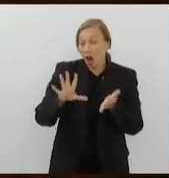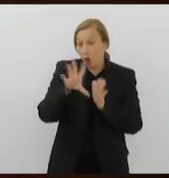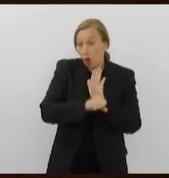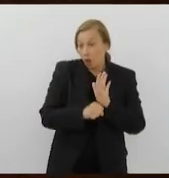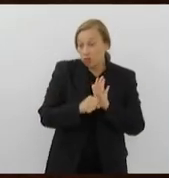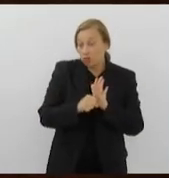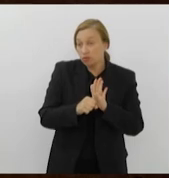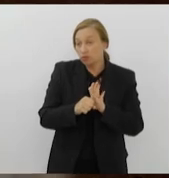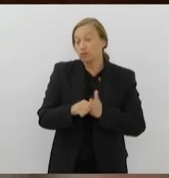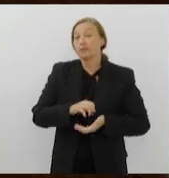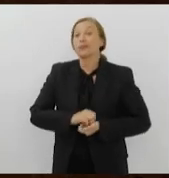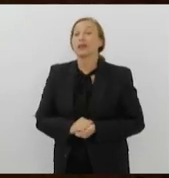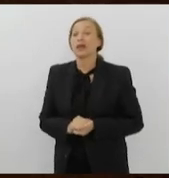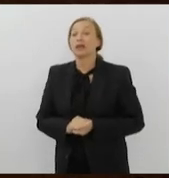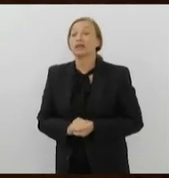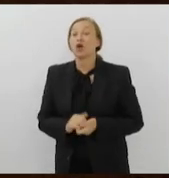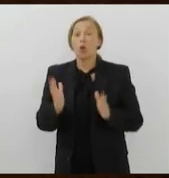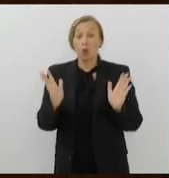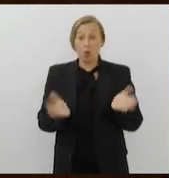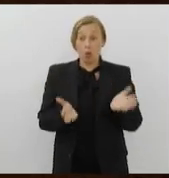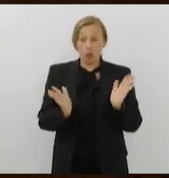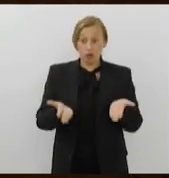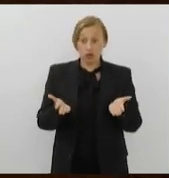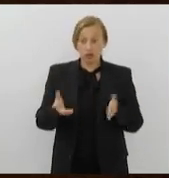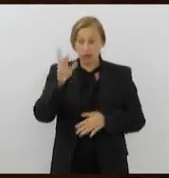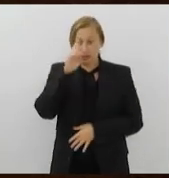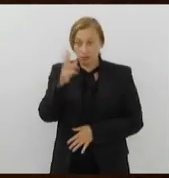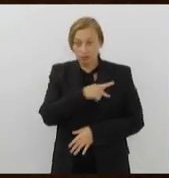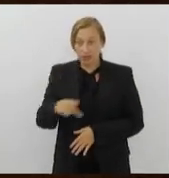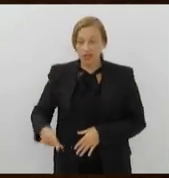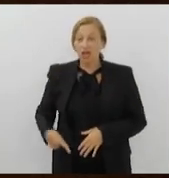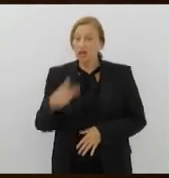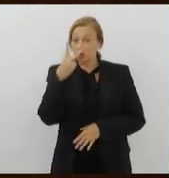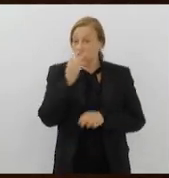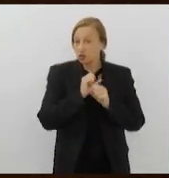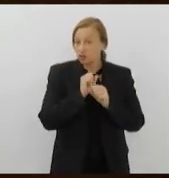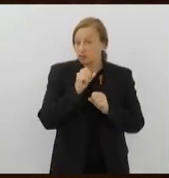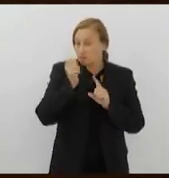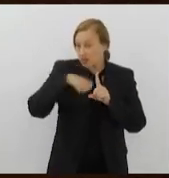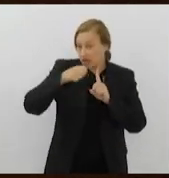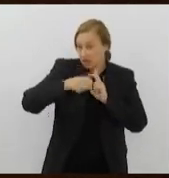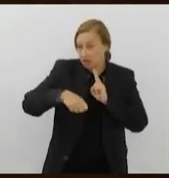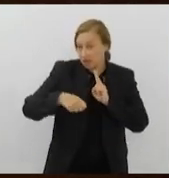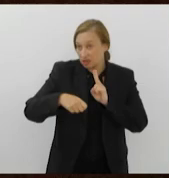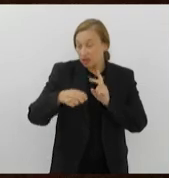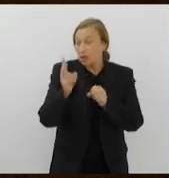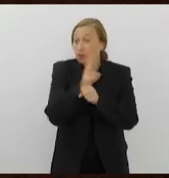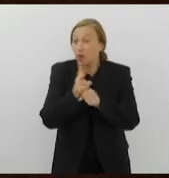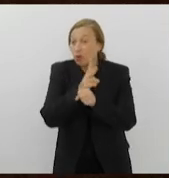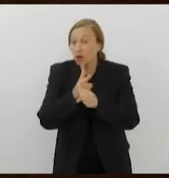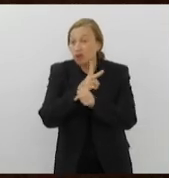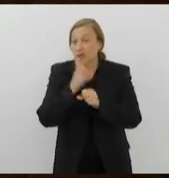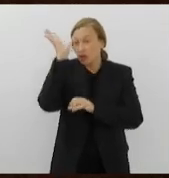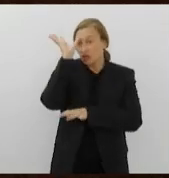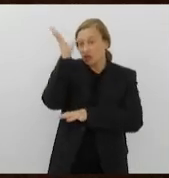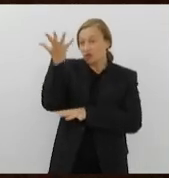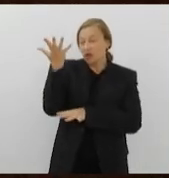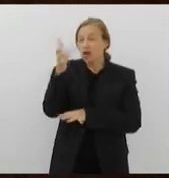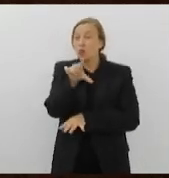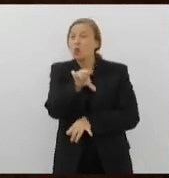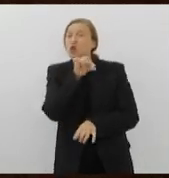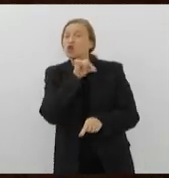Hoje, presidente, a gente já vem há 2 meses buscando uma solução a uma decisão